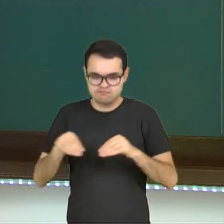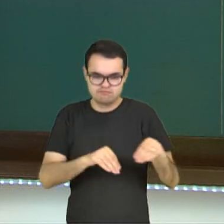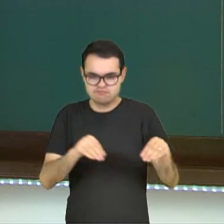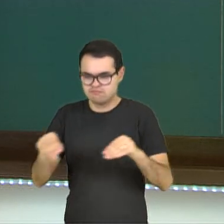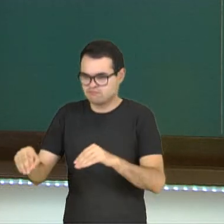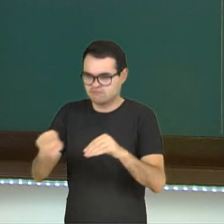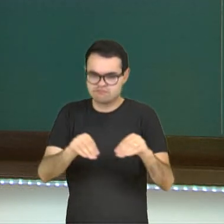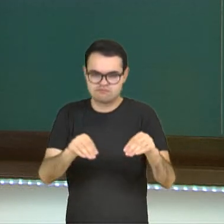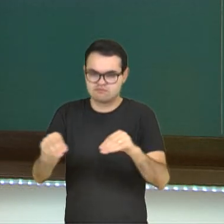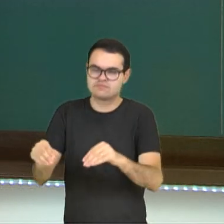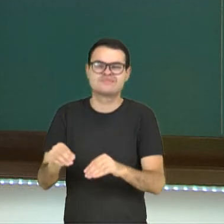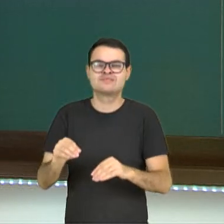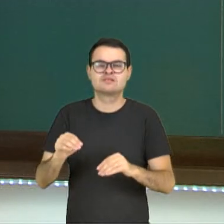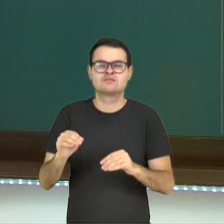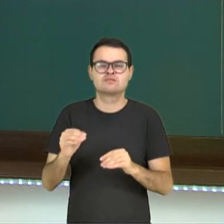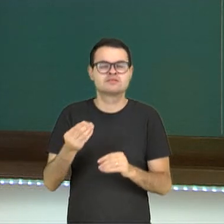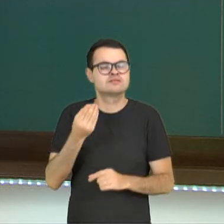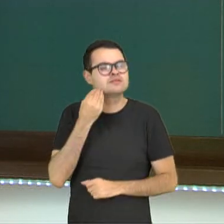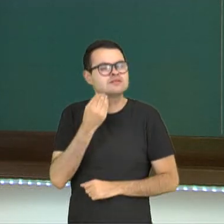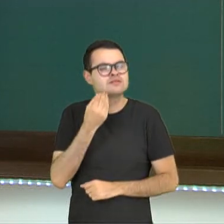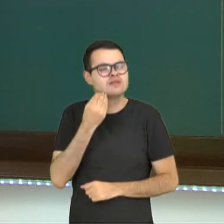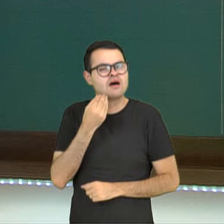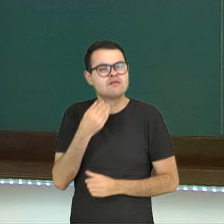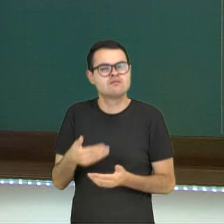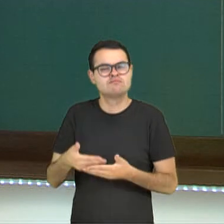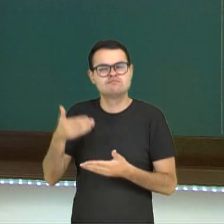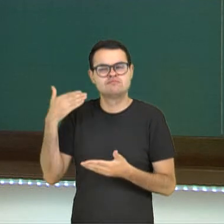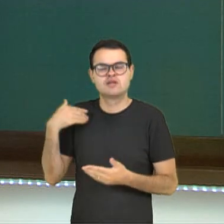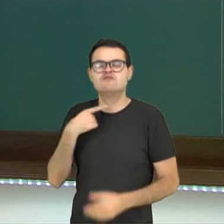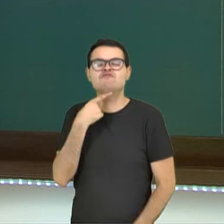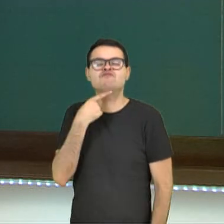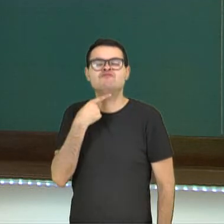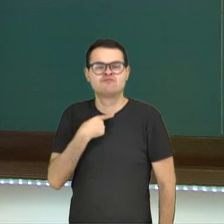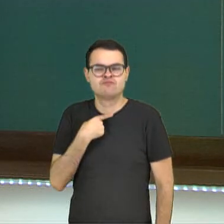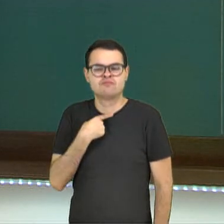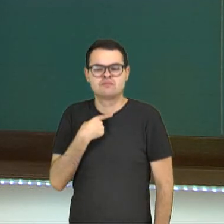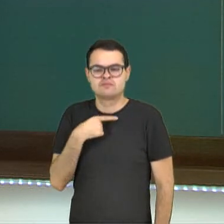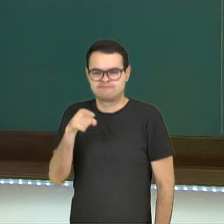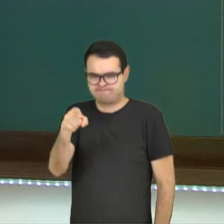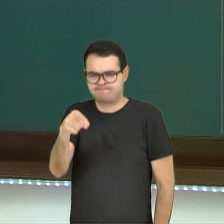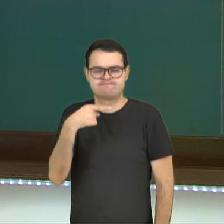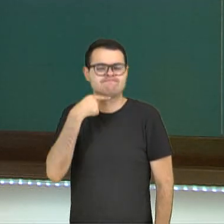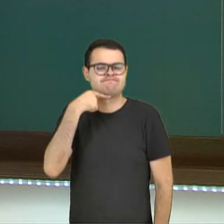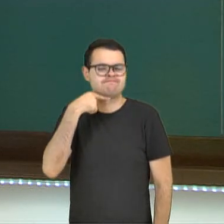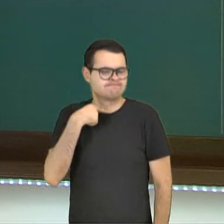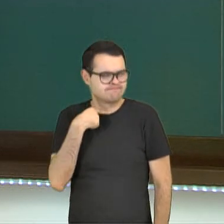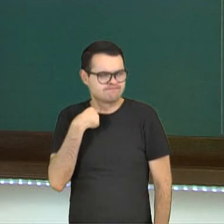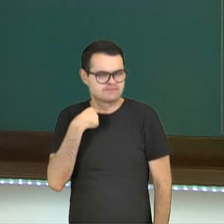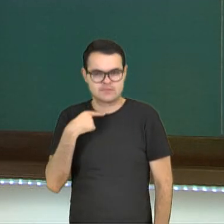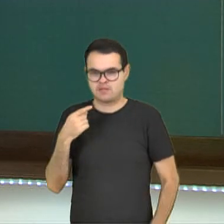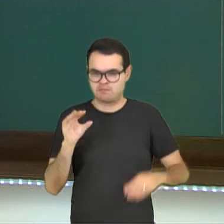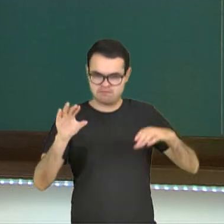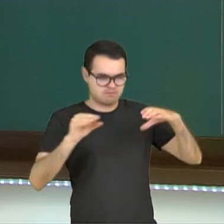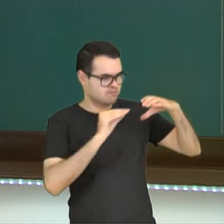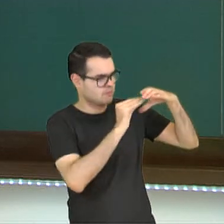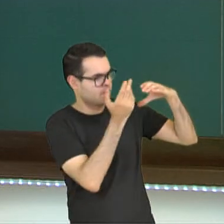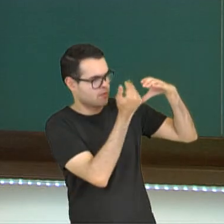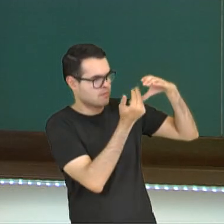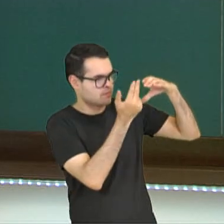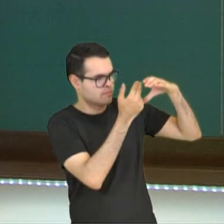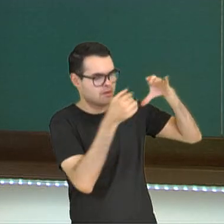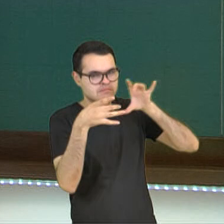procurava trabalhar, retratar aqueles anseios dele, o que ele desejava nas cavernas, são as pinturas das